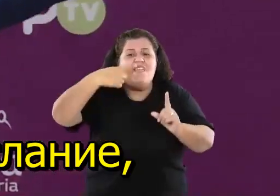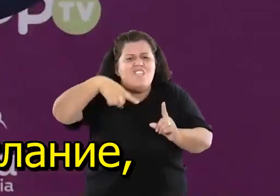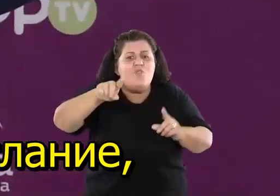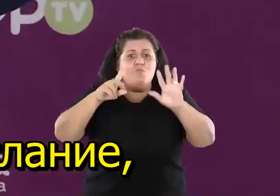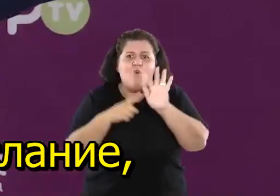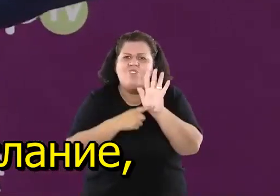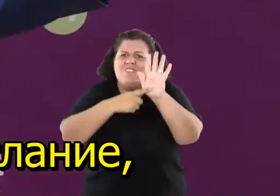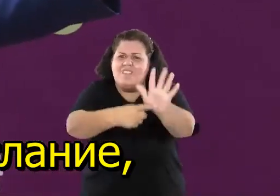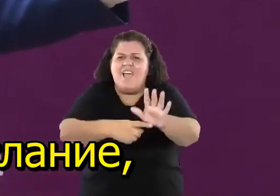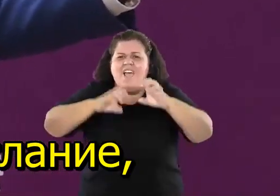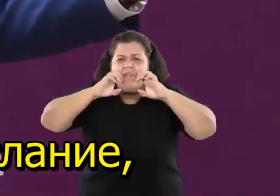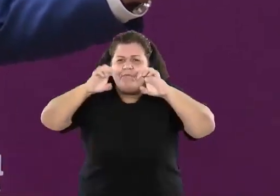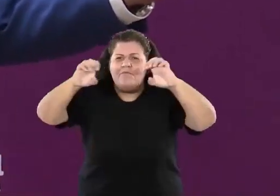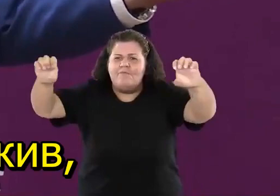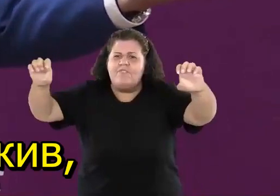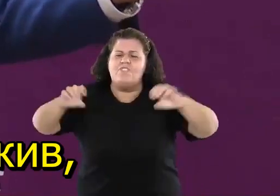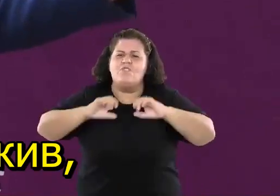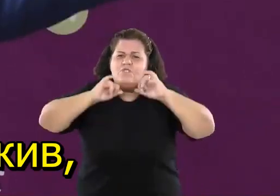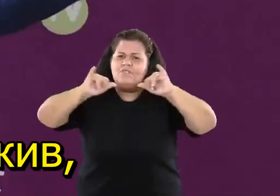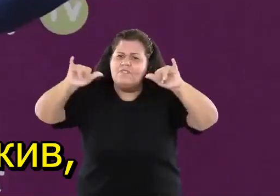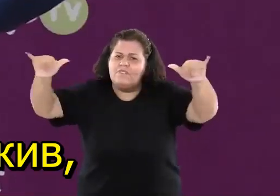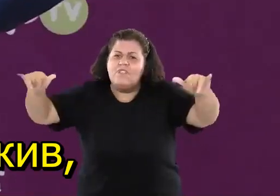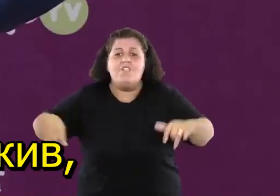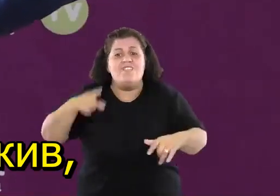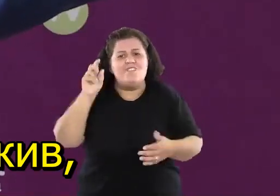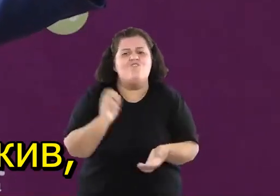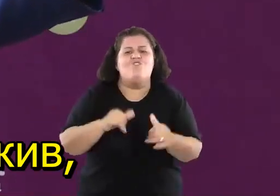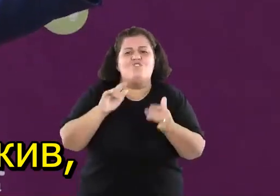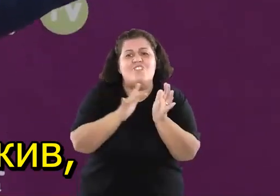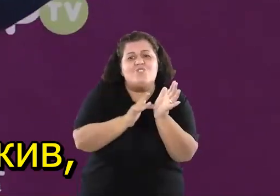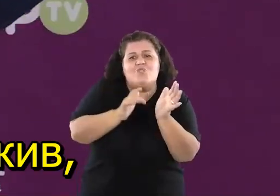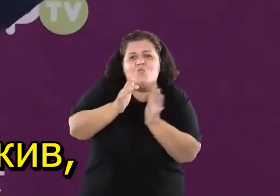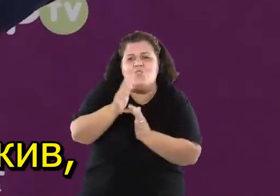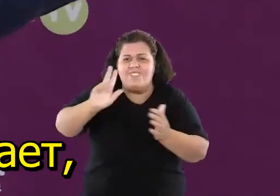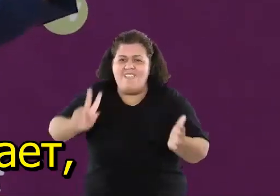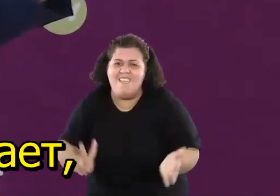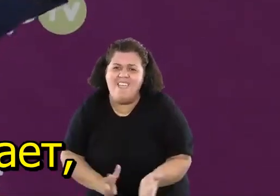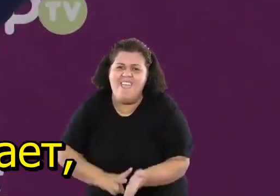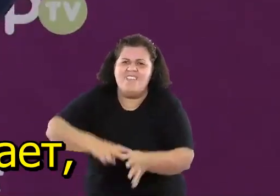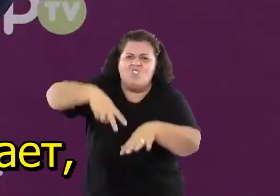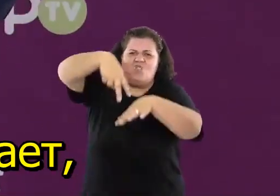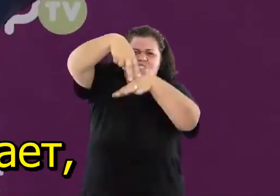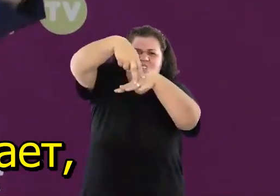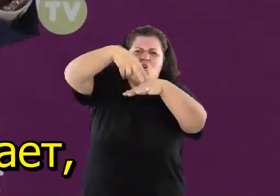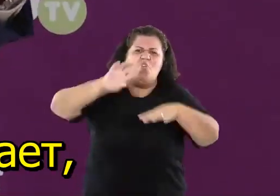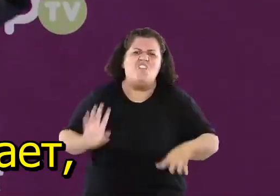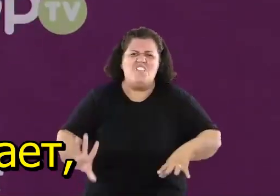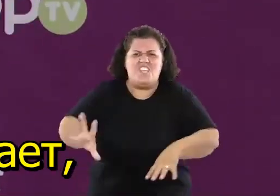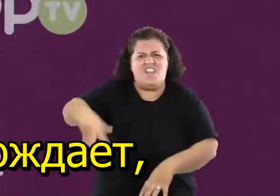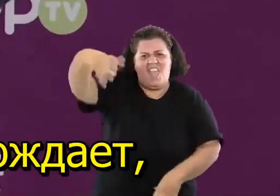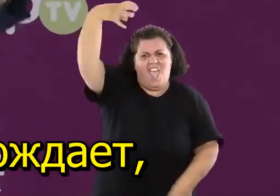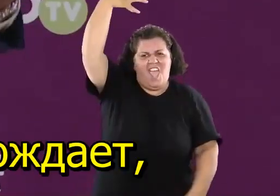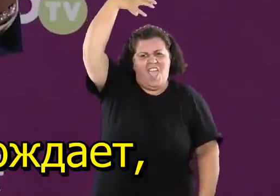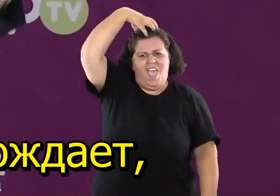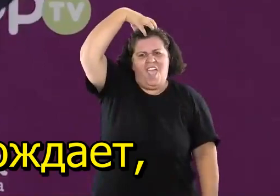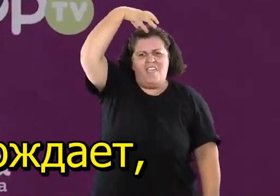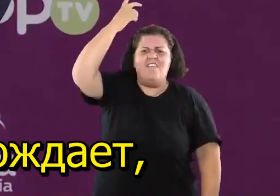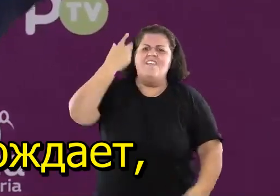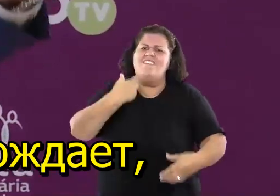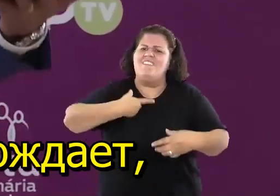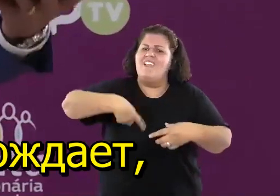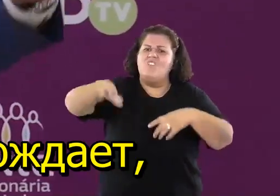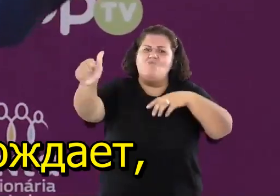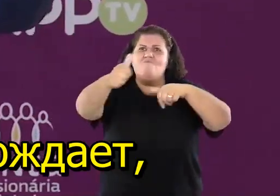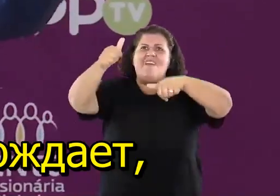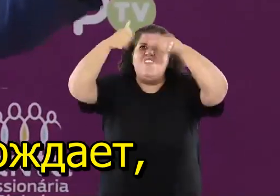ao mundo esta mensagem: que Jesus ressuscitou, que Ele está vivo, que Ele reina, que Ele salva, que Ele perdoa,